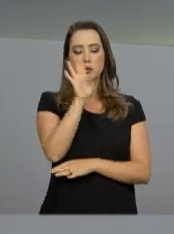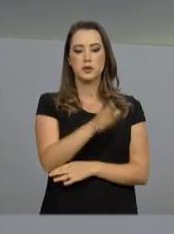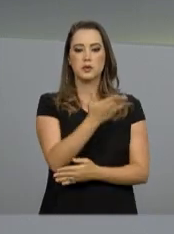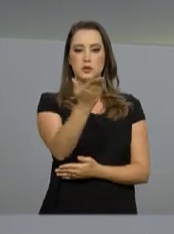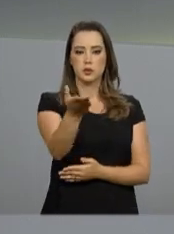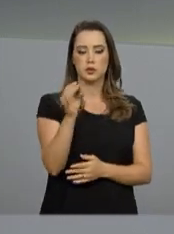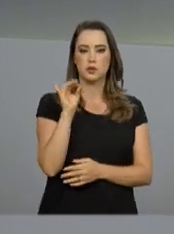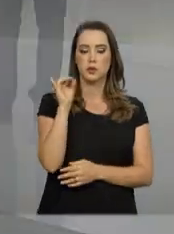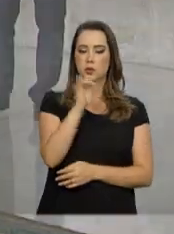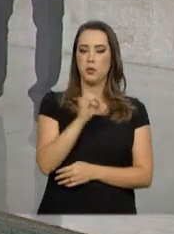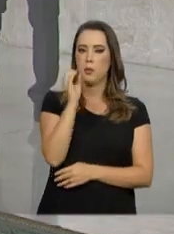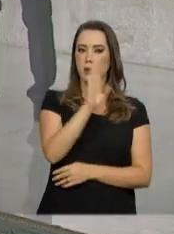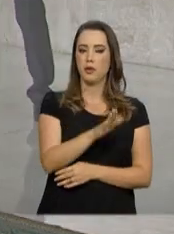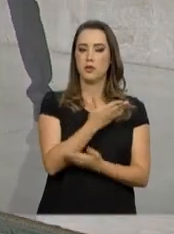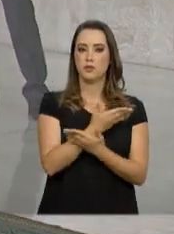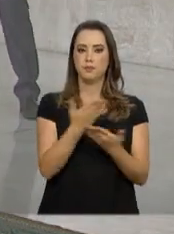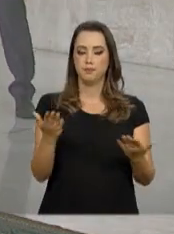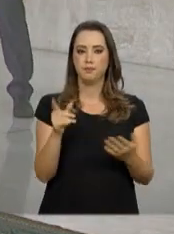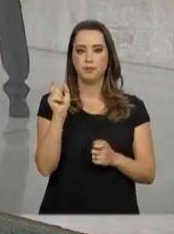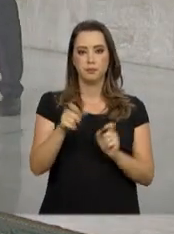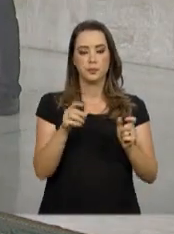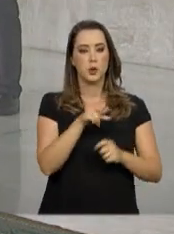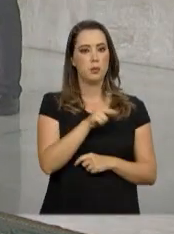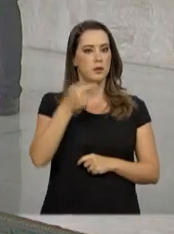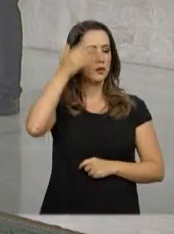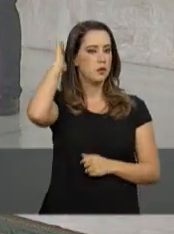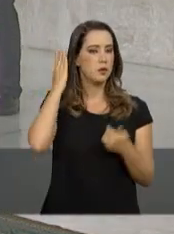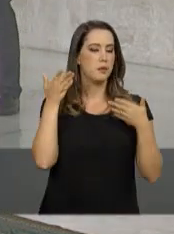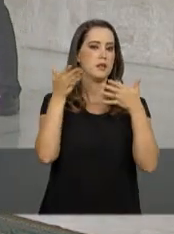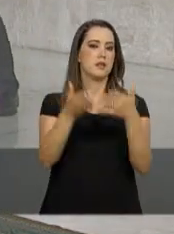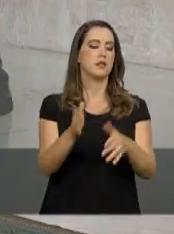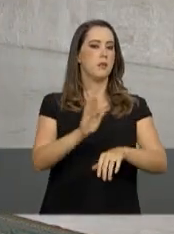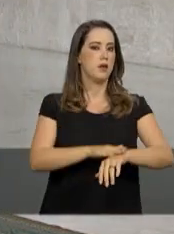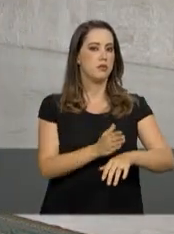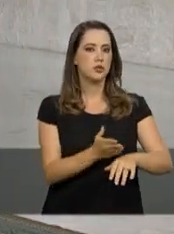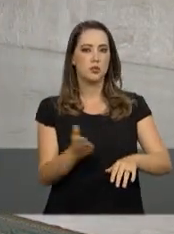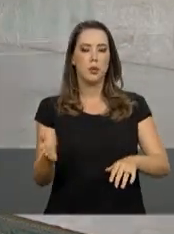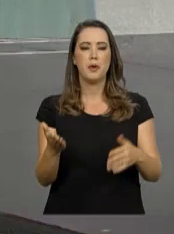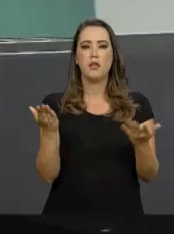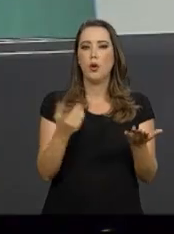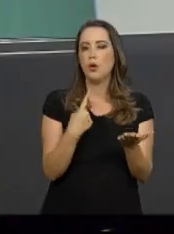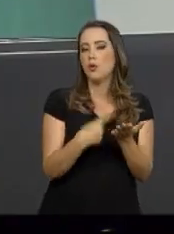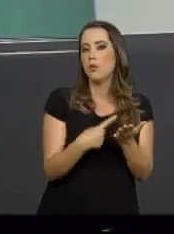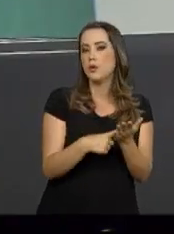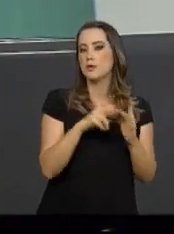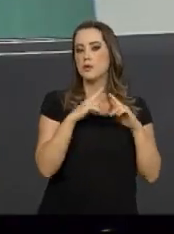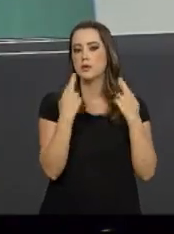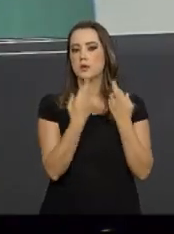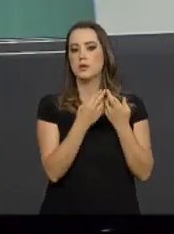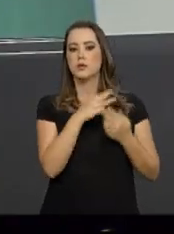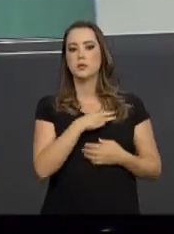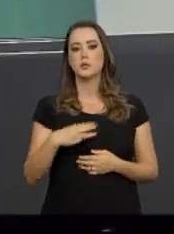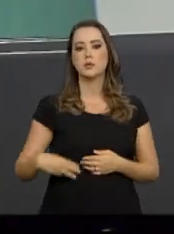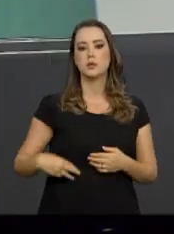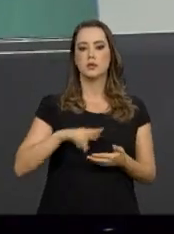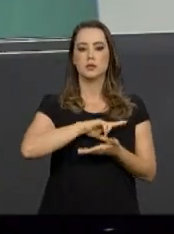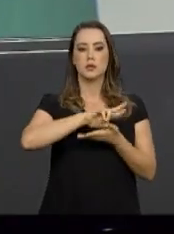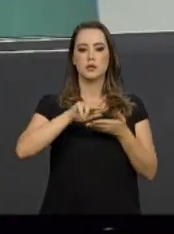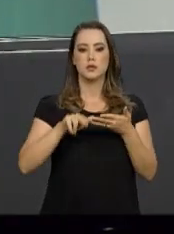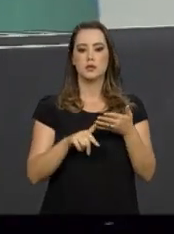tarde para você. Boa tarde a todos. O presidente Michel Temer participa neste momento de mais uma reunião com ministros e representantes